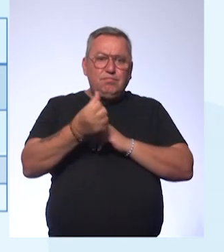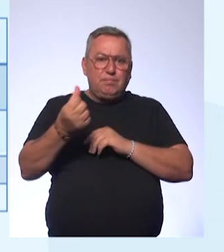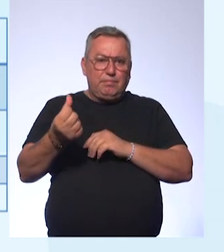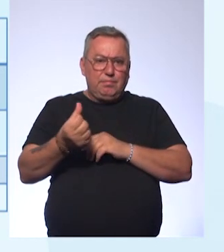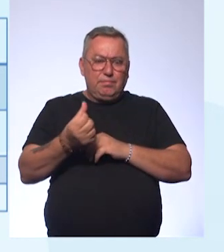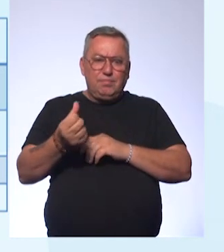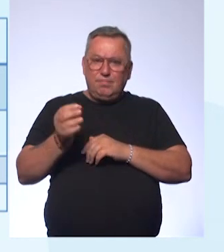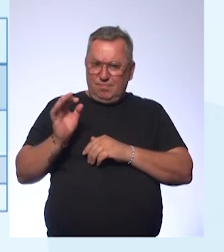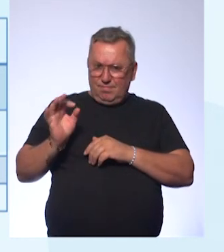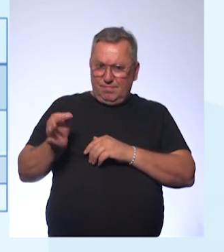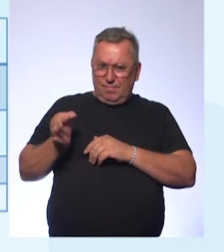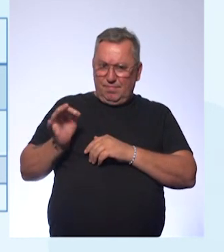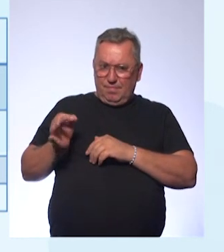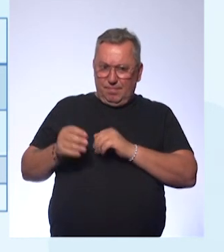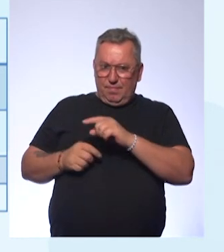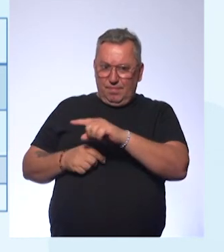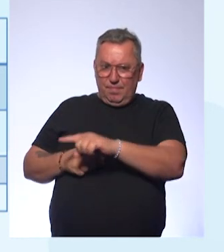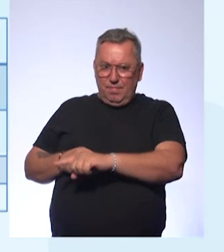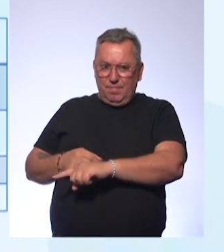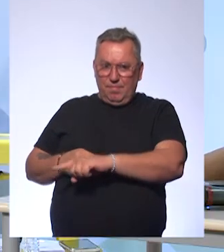66. Certo?